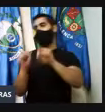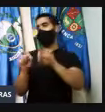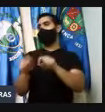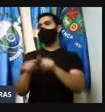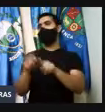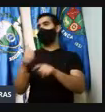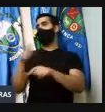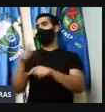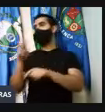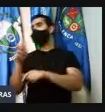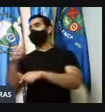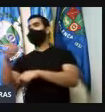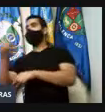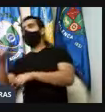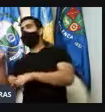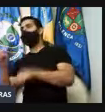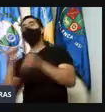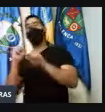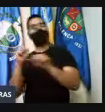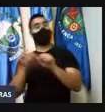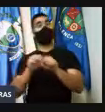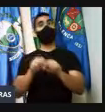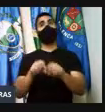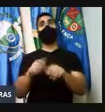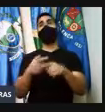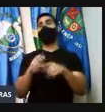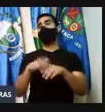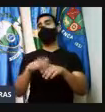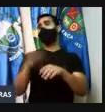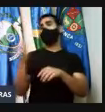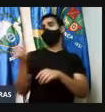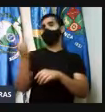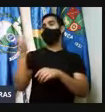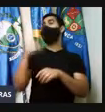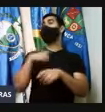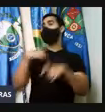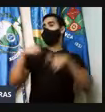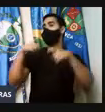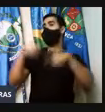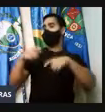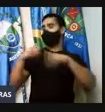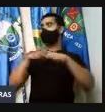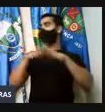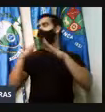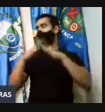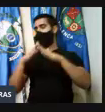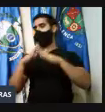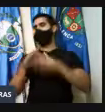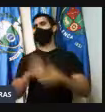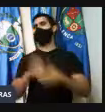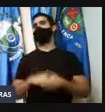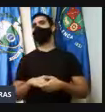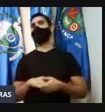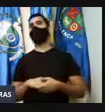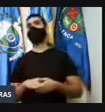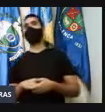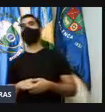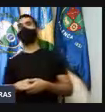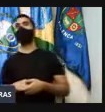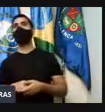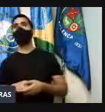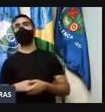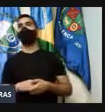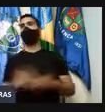bairro, 10 no outro. Então, o mais importante é ter essas casas no nosso município. Agora, fazendo um bairro